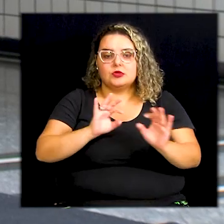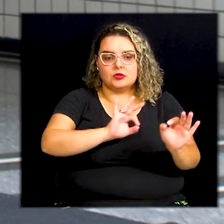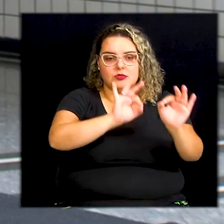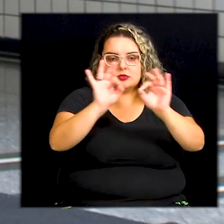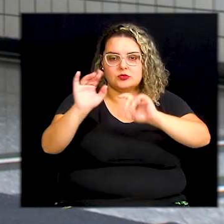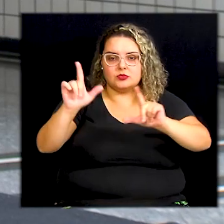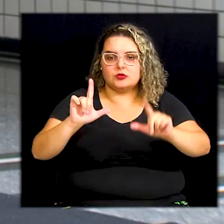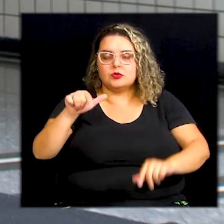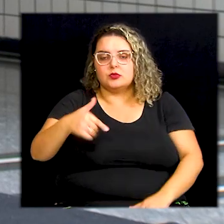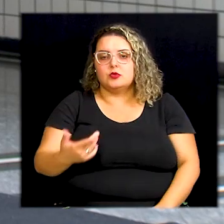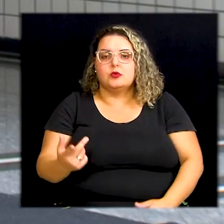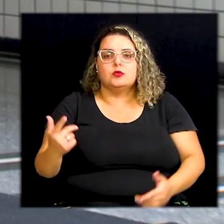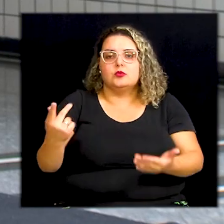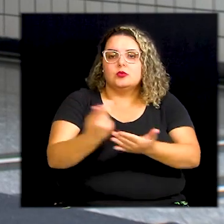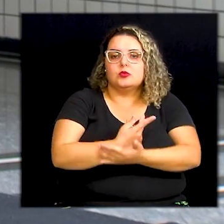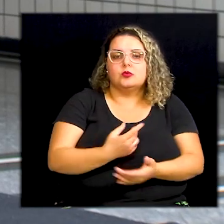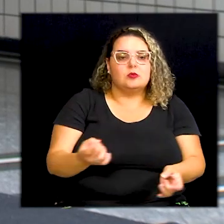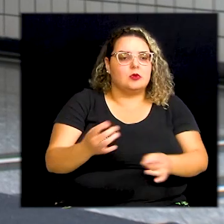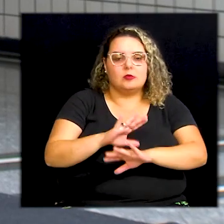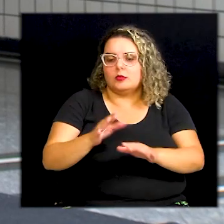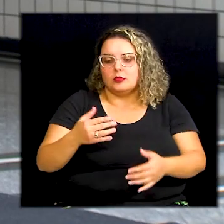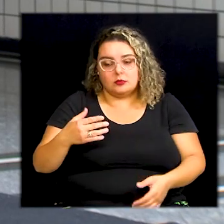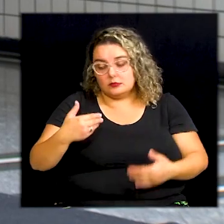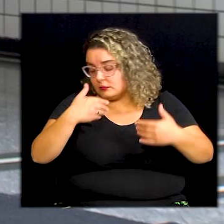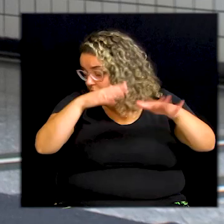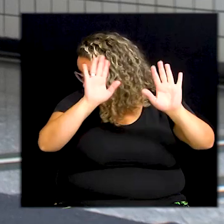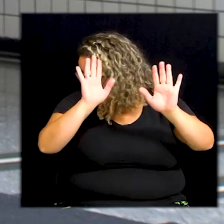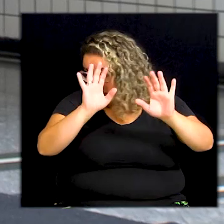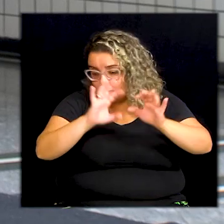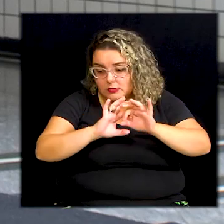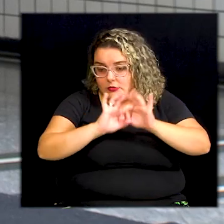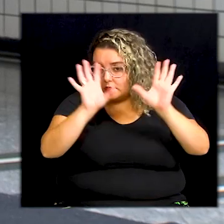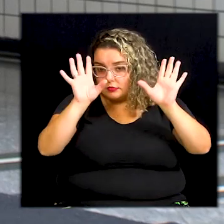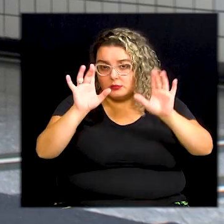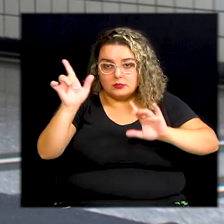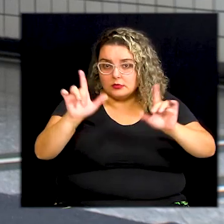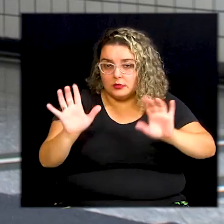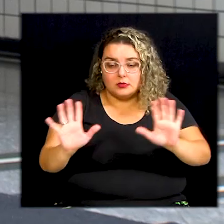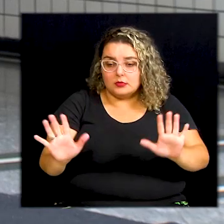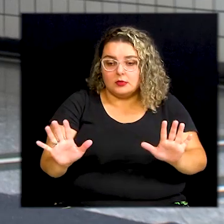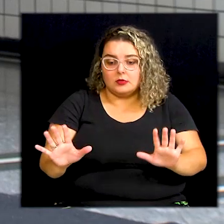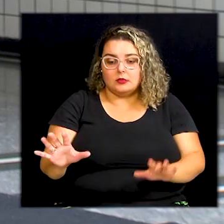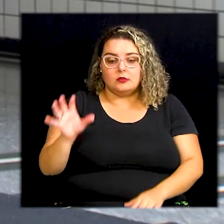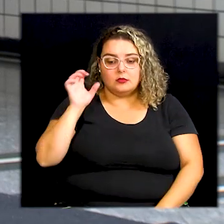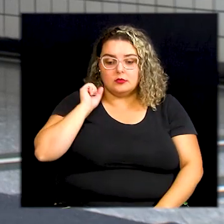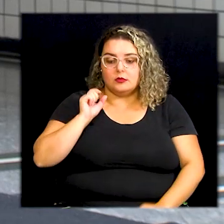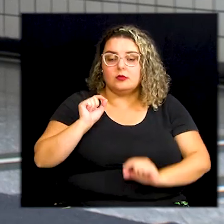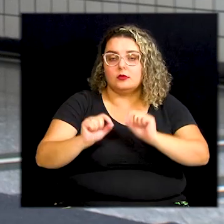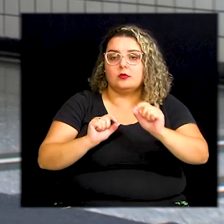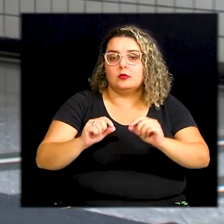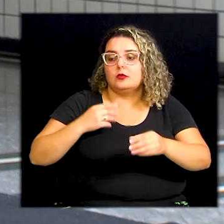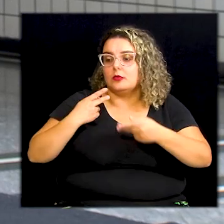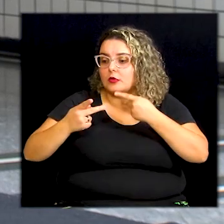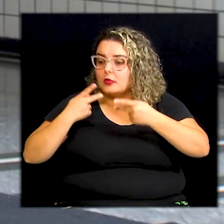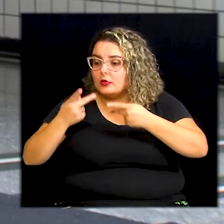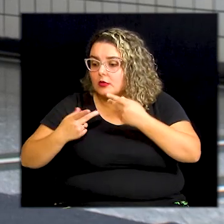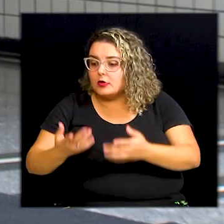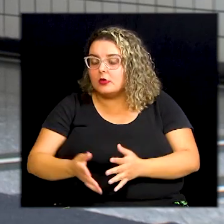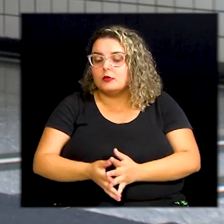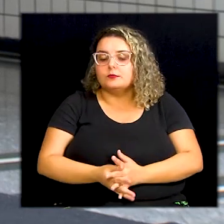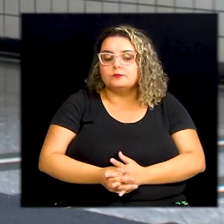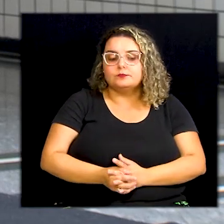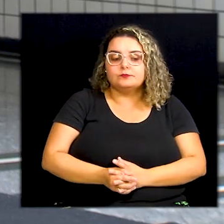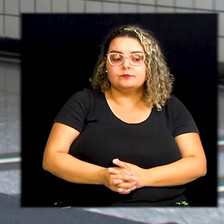assistir o jogo depois, onde errou, acabou a partida, não assiste mais nada, televisão, fica escutando o que os comentaristas estão